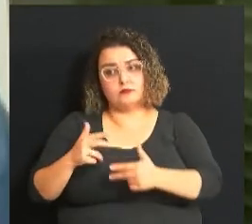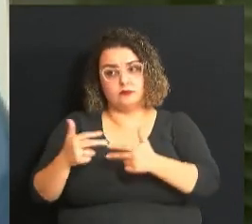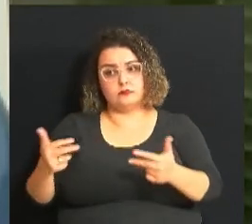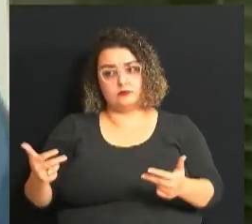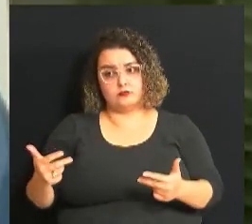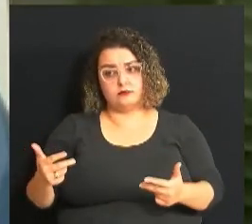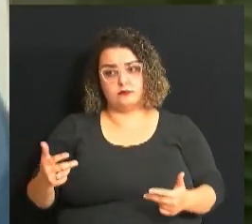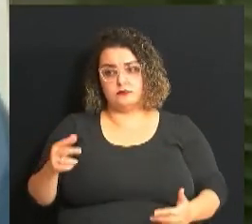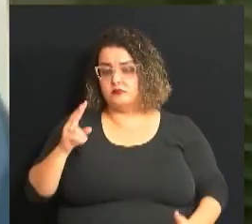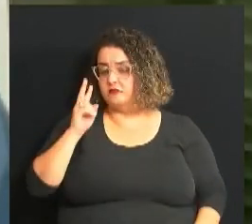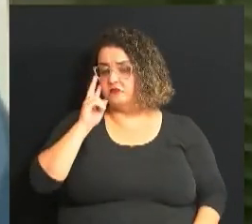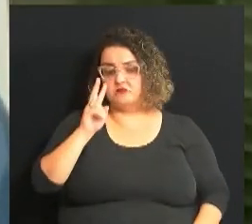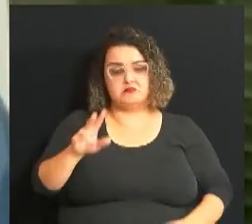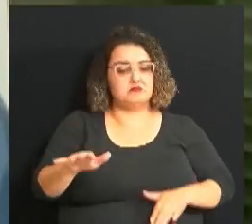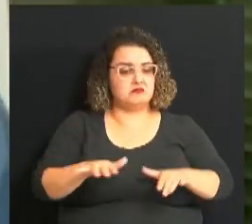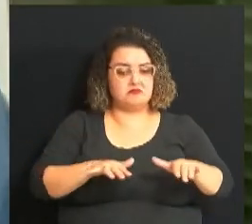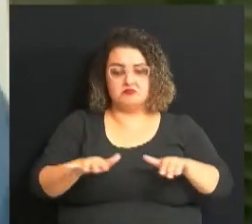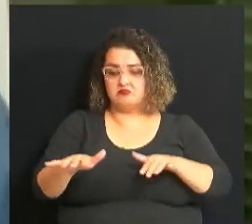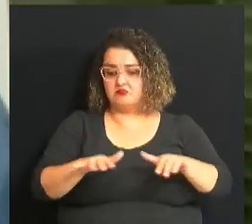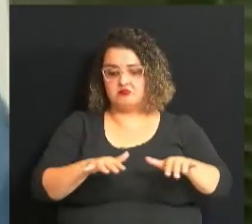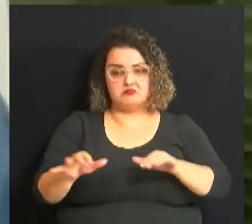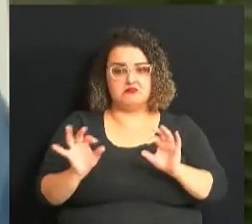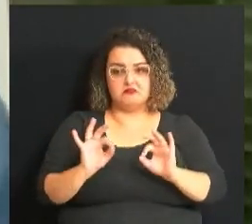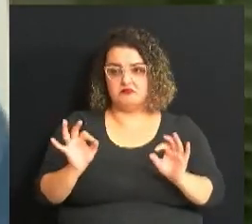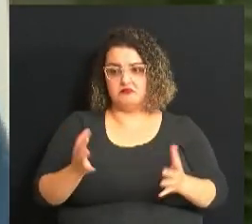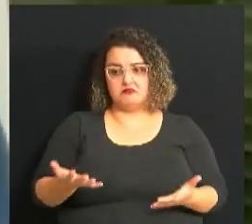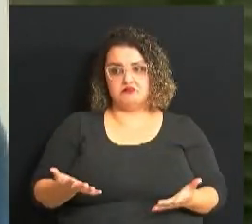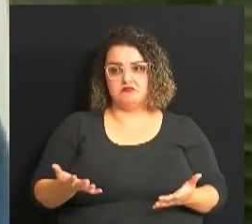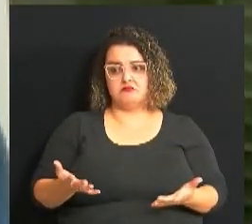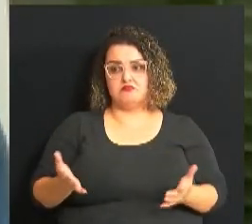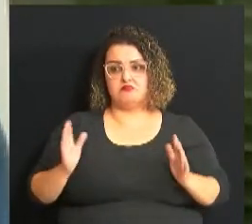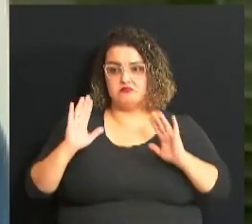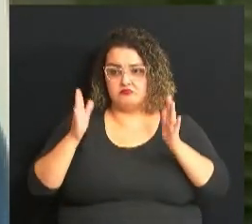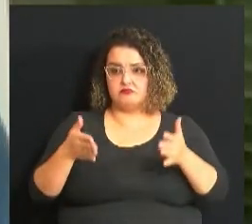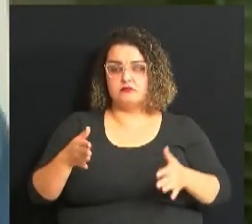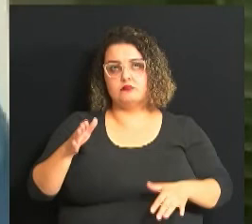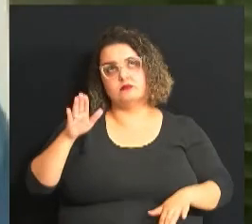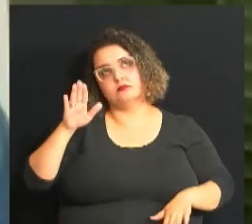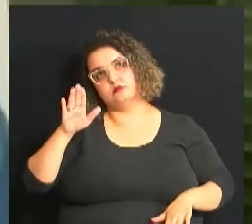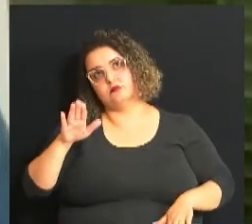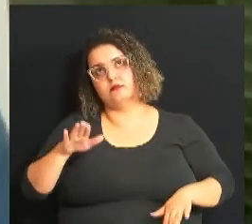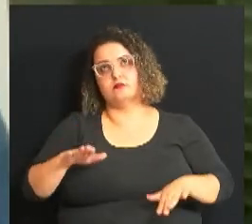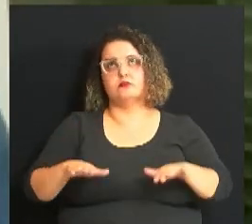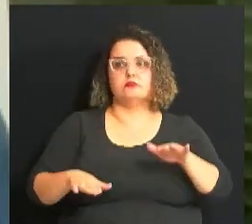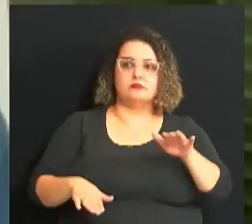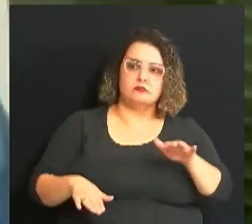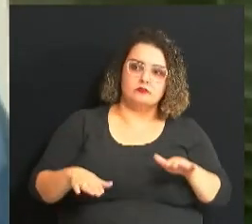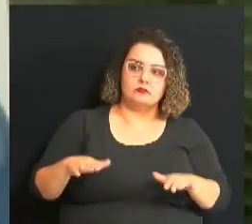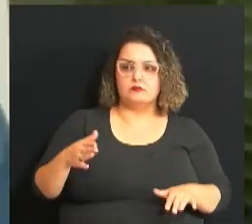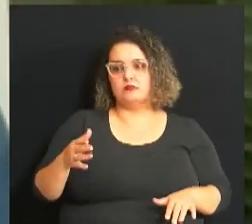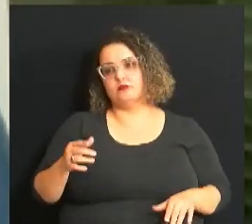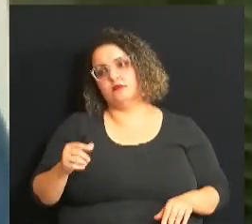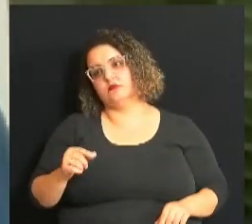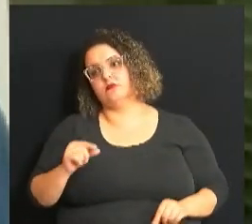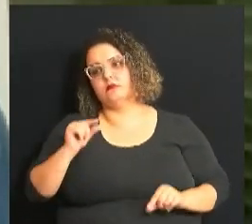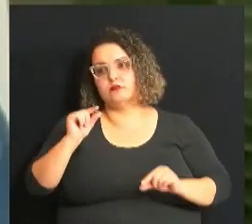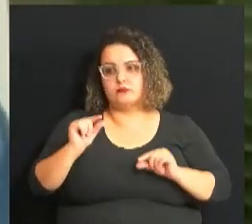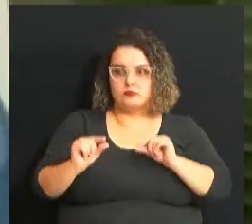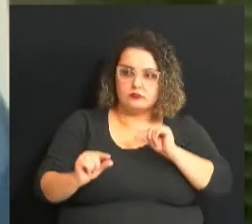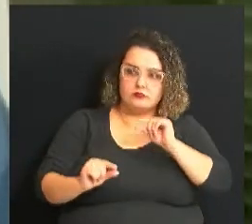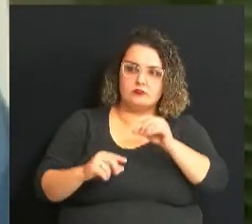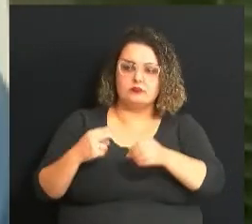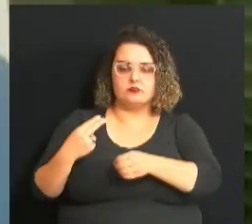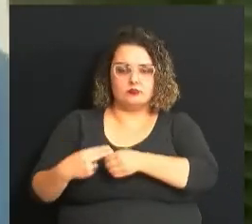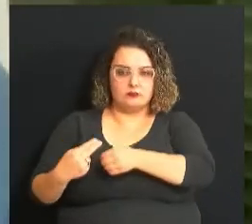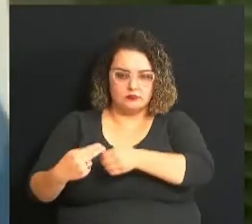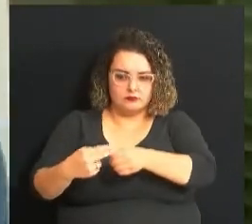nenhum movimento direcionado a isso. Talvez, a gente sabe, um embrião que está surgindo no Unicamp, uma estrutura que